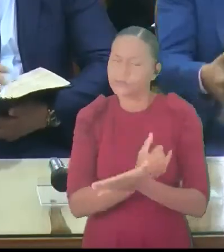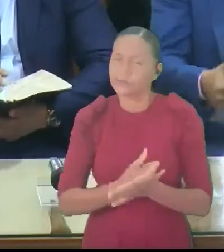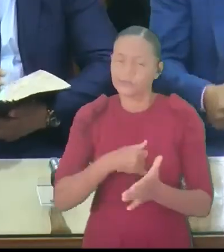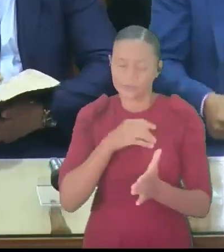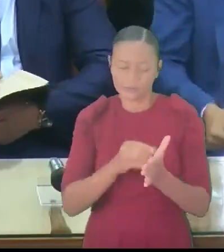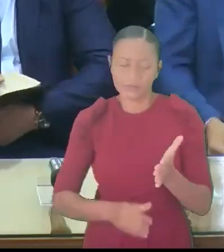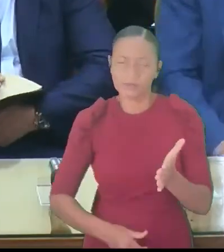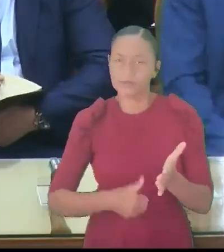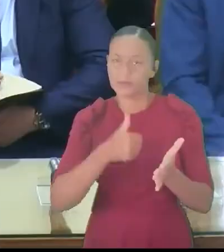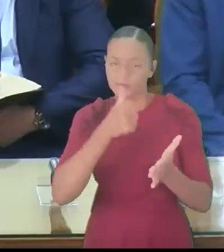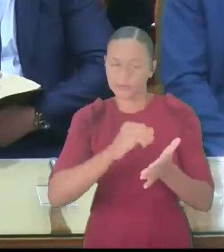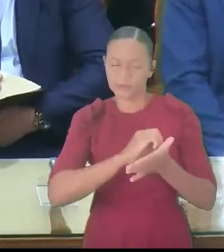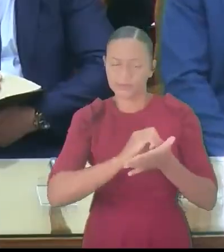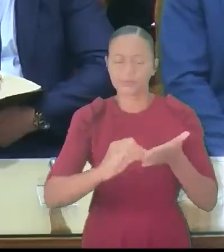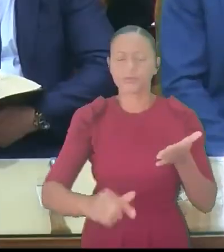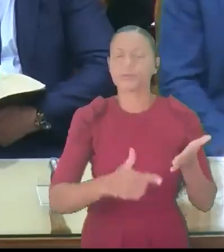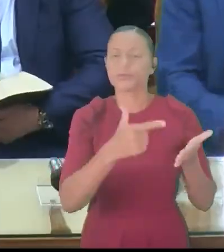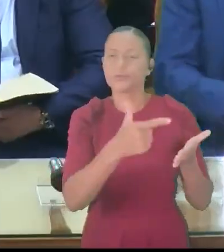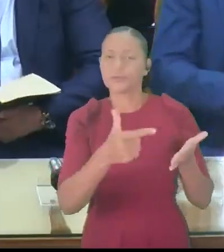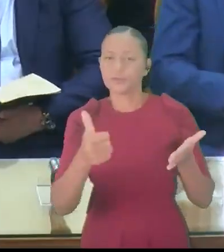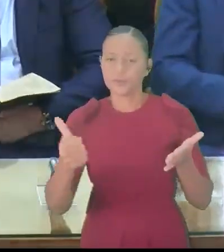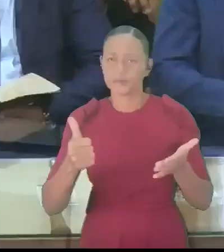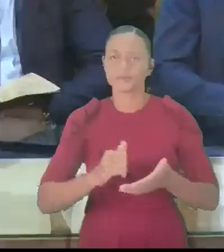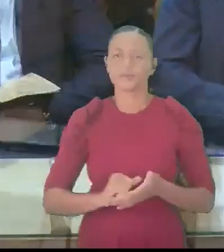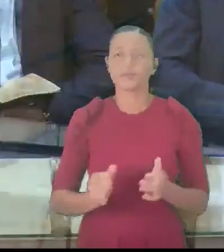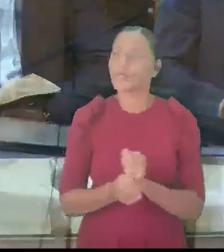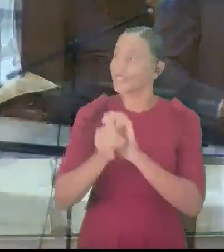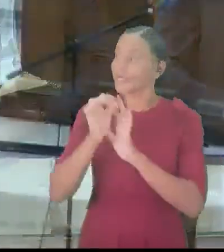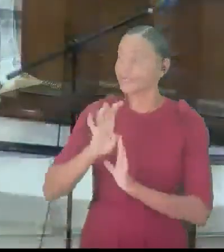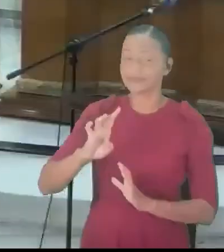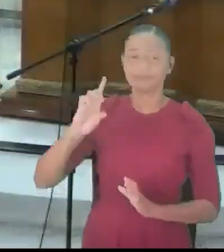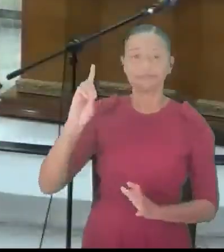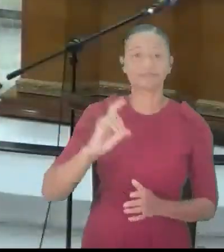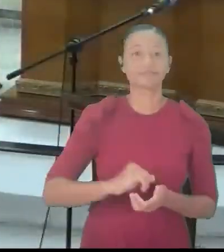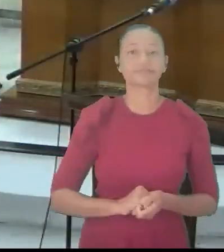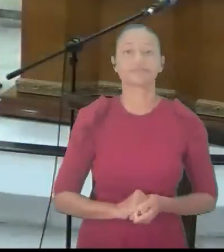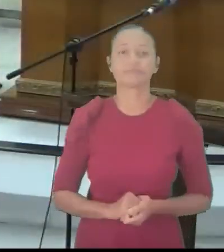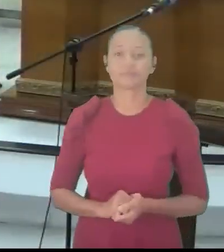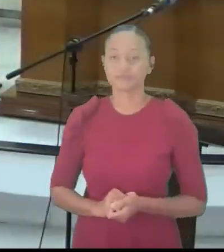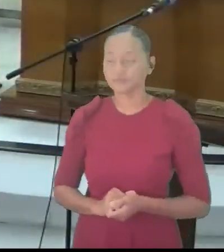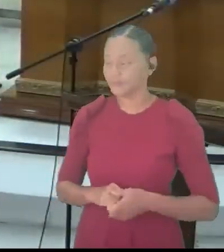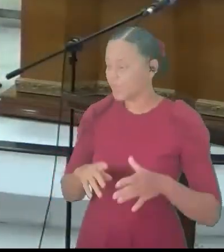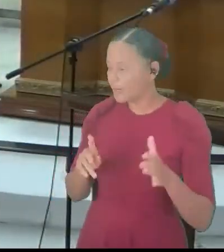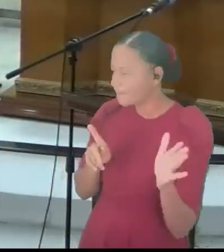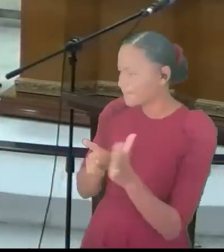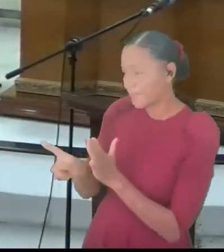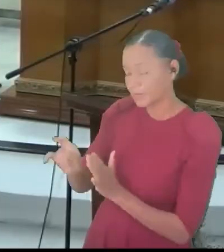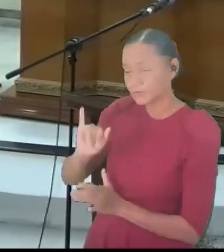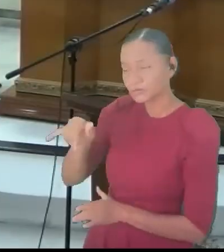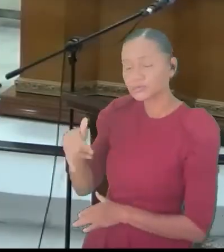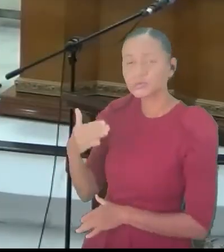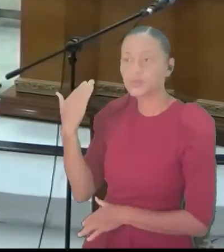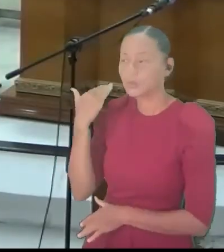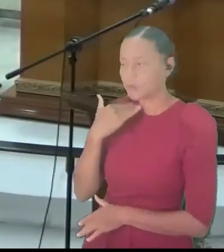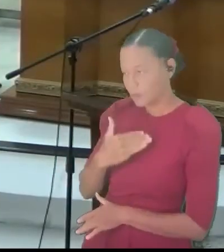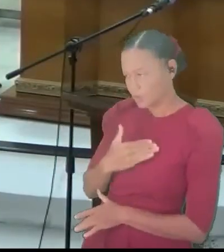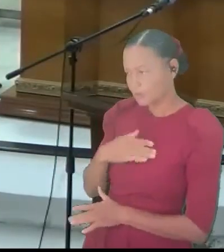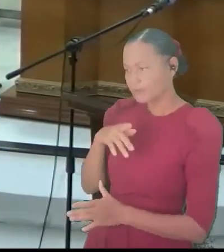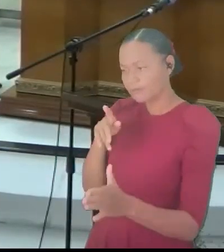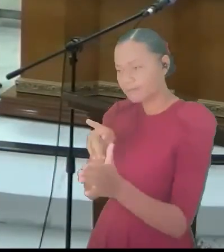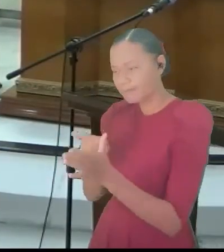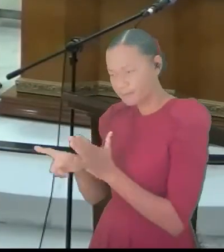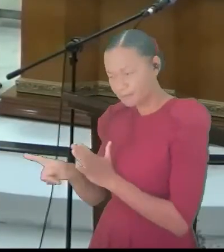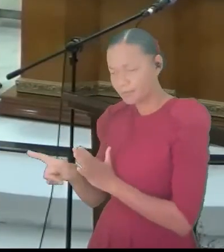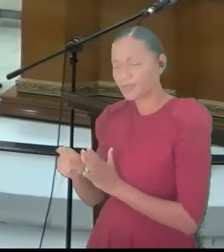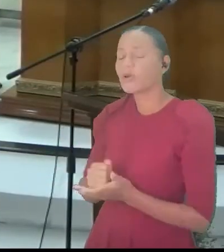versículo 21. Evangelho de São João 1 e 21. Glória a Deus. Perguntaram a João Batista. Essa pergunta foi feita